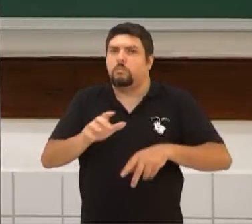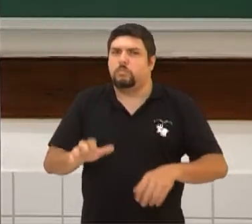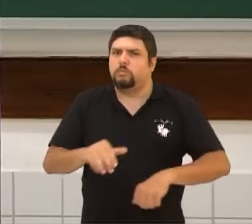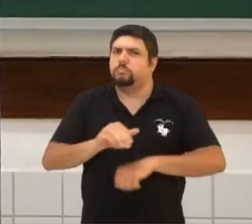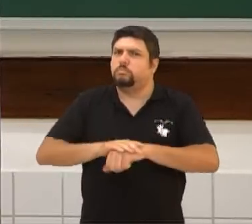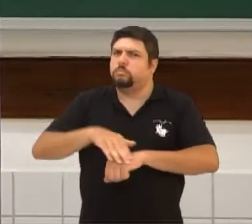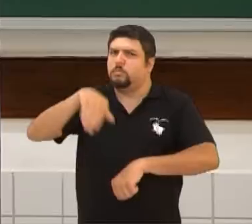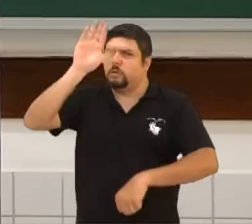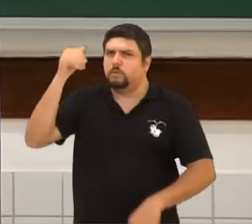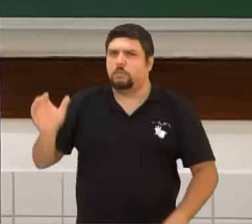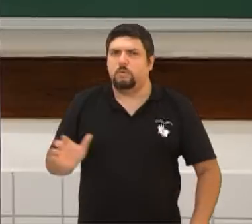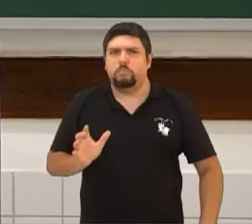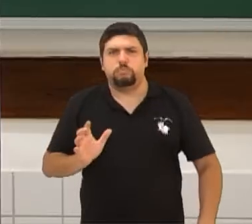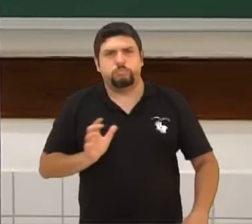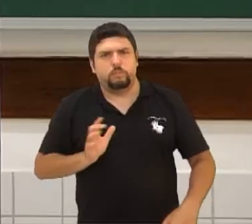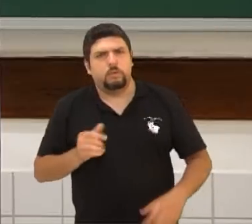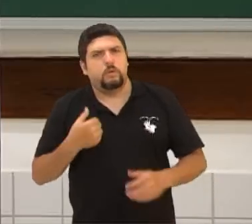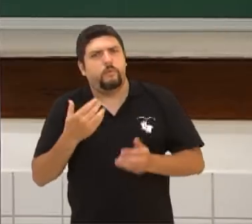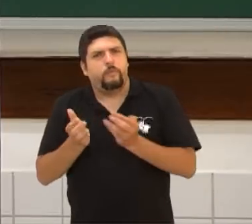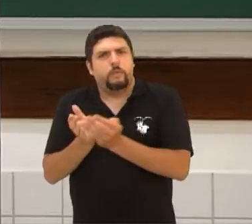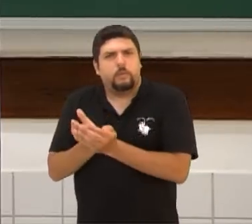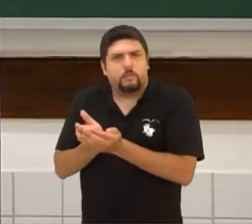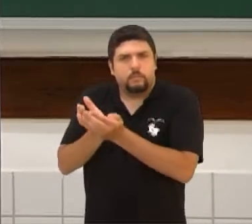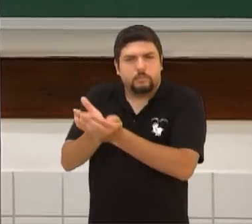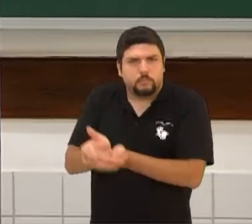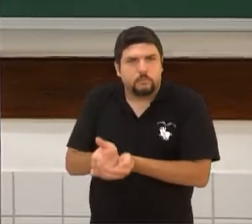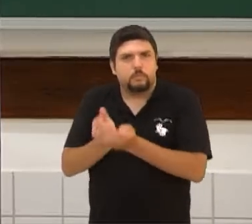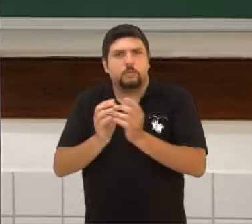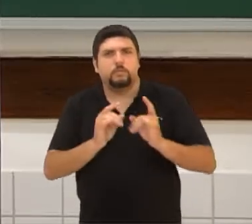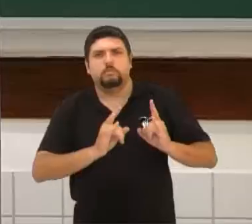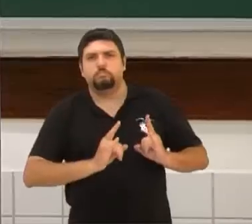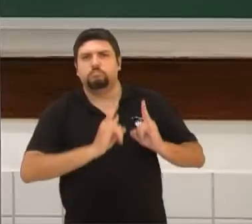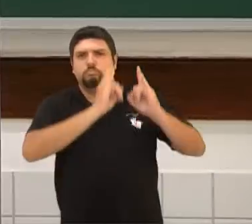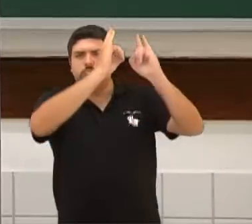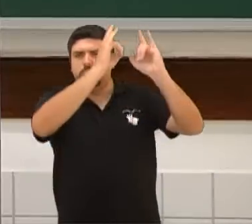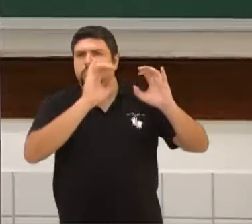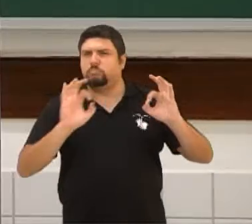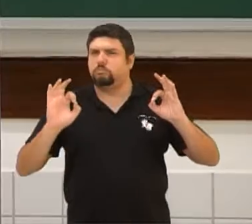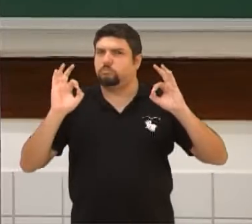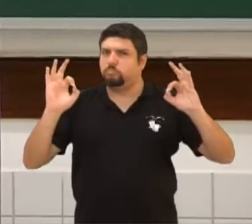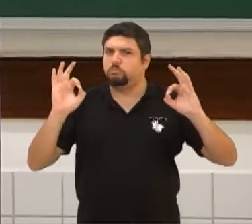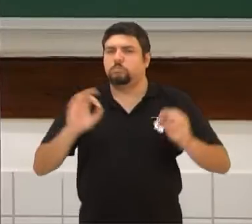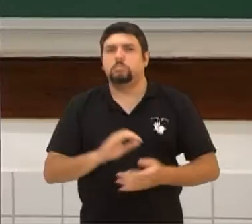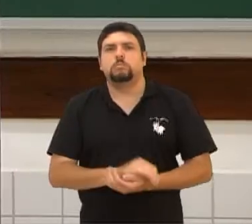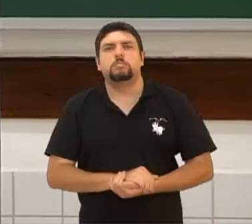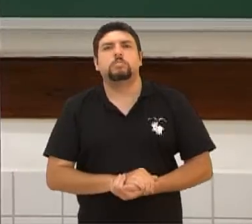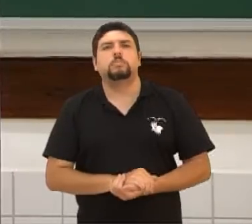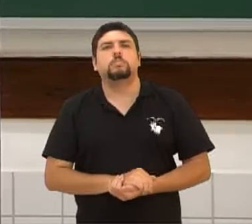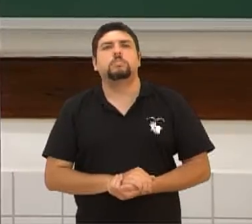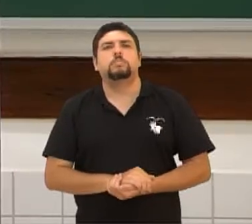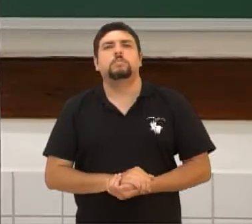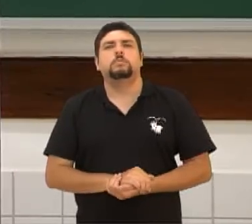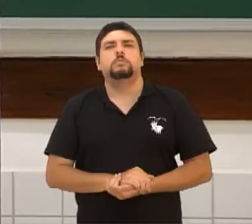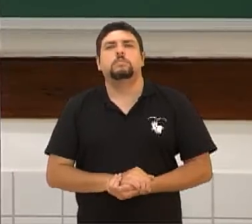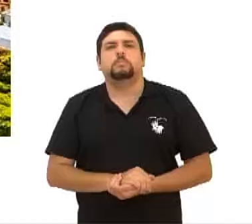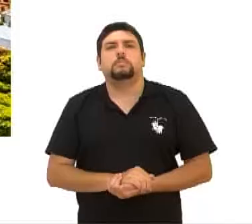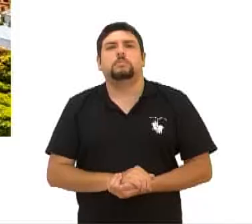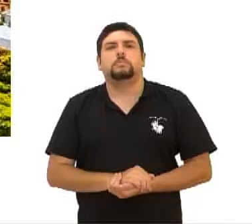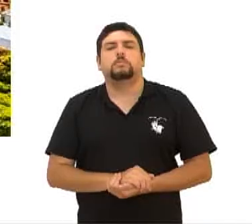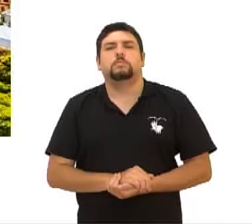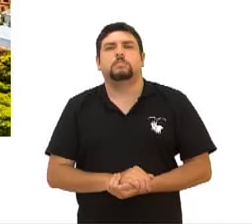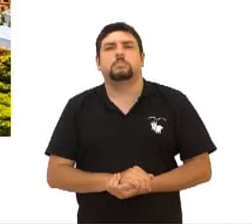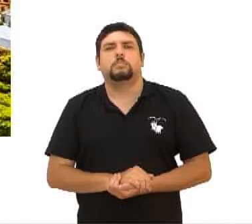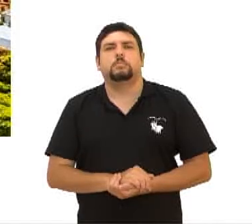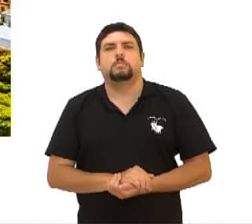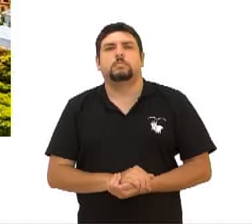né? Temos barcos, temos prédios bem modernos ali. Vamos para a próxima cidade, vamos falar um